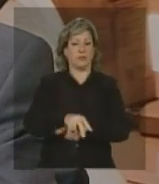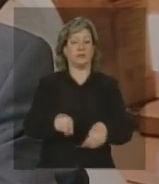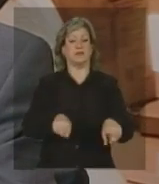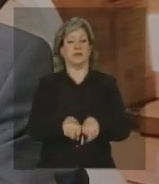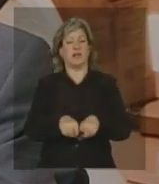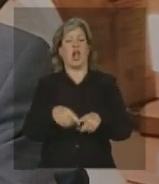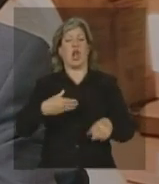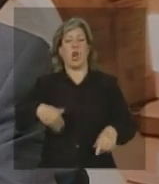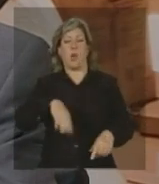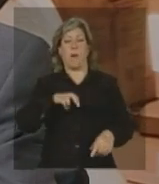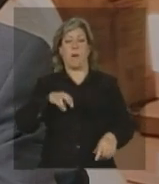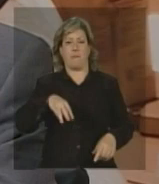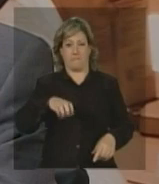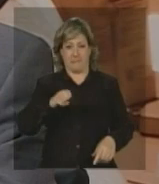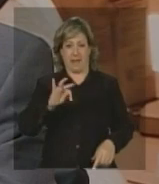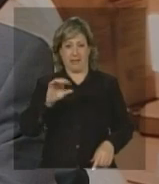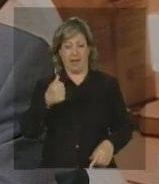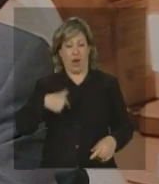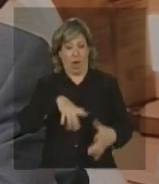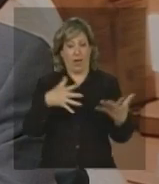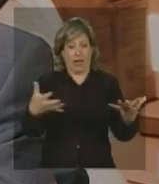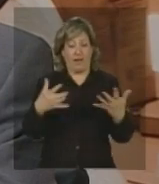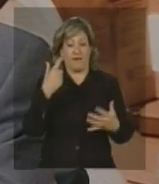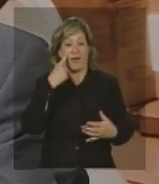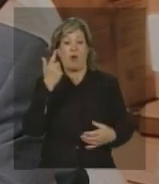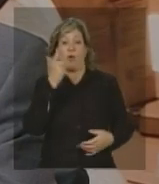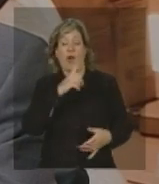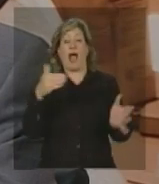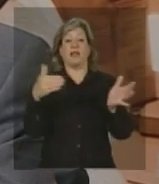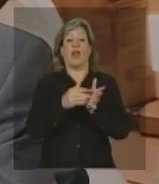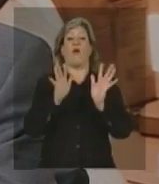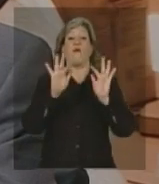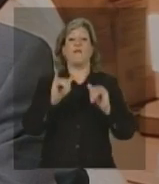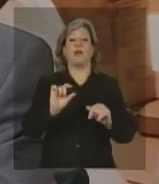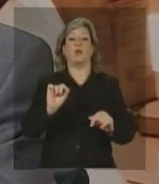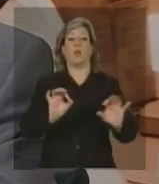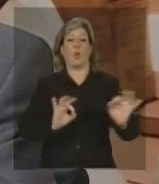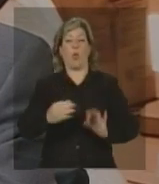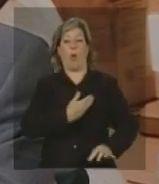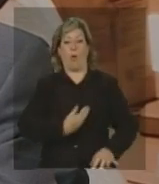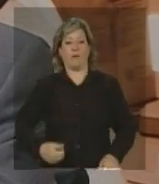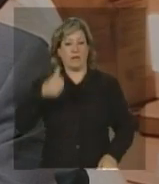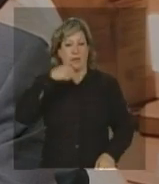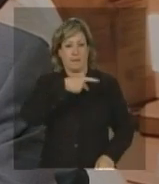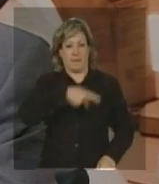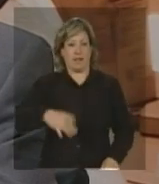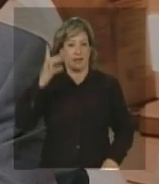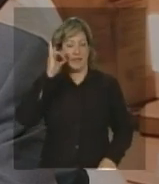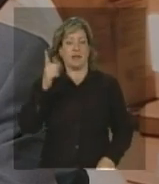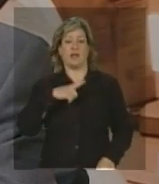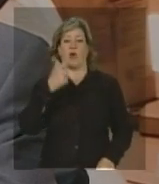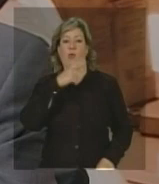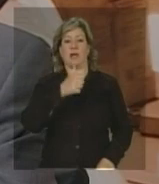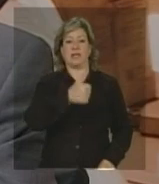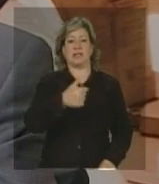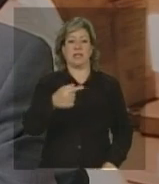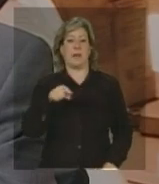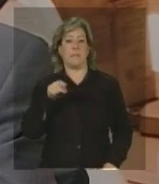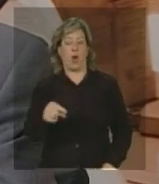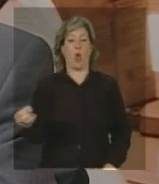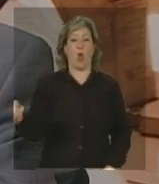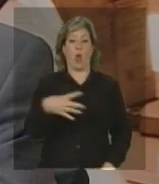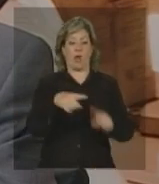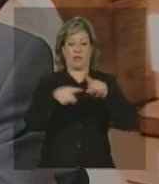até ao final do governo da nossa presidenta Dilma nós temos mais 17 mil novas salas de